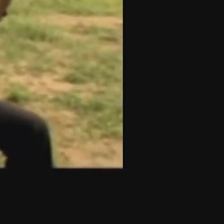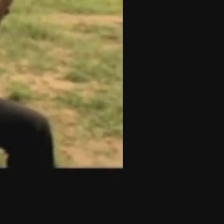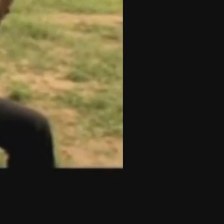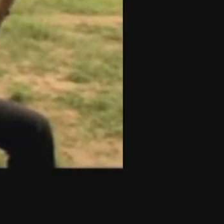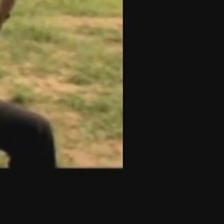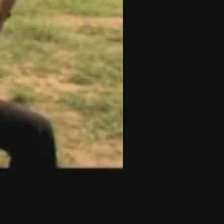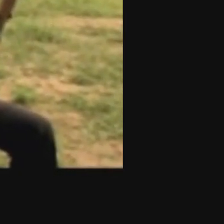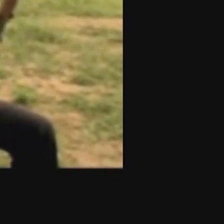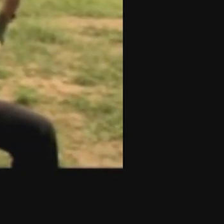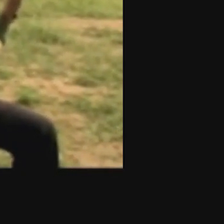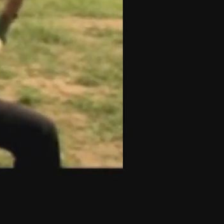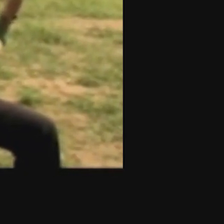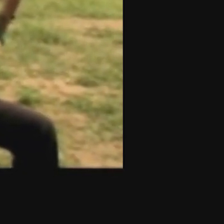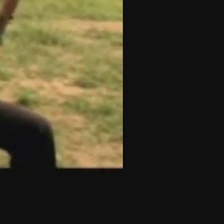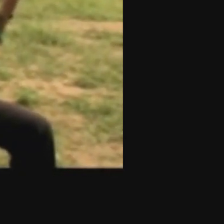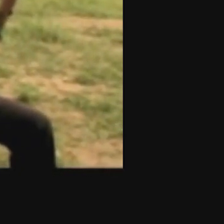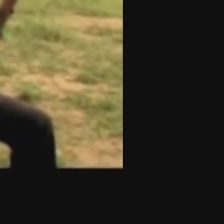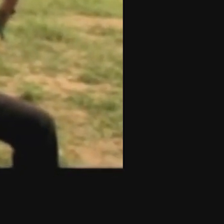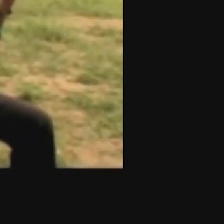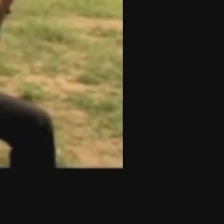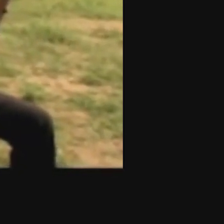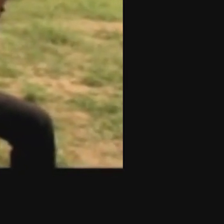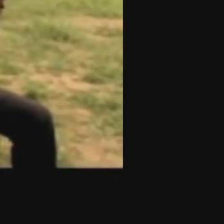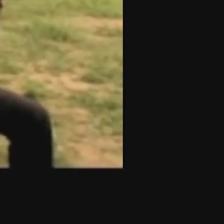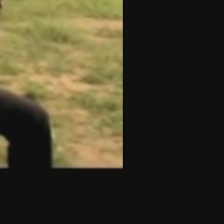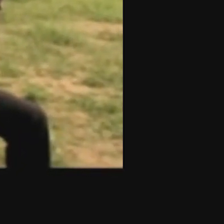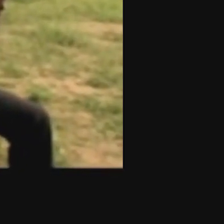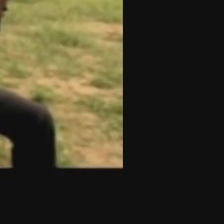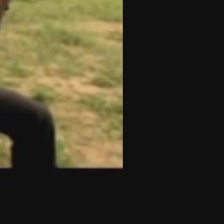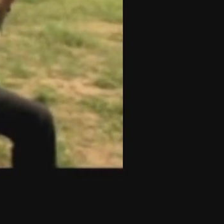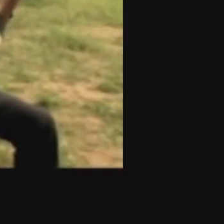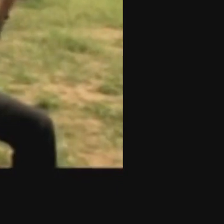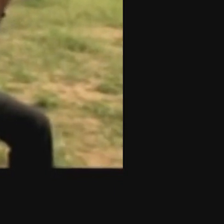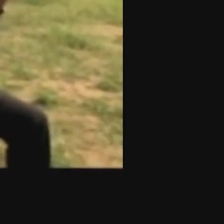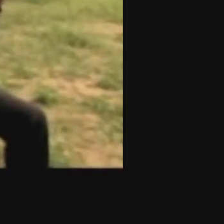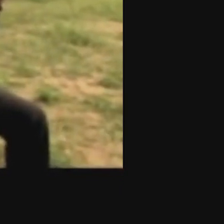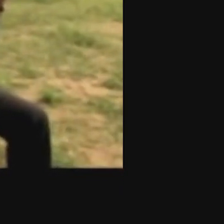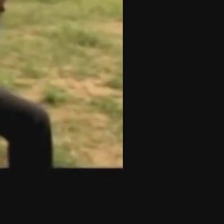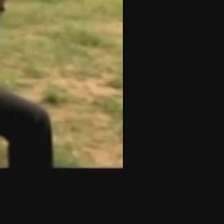Poesia e a estrela herdada na dignidade,